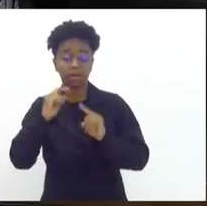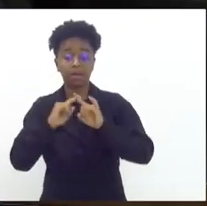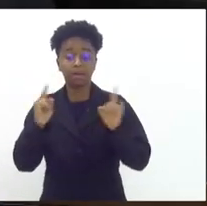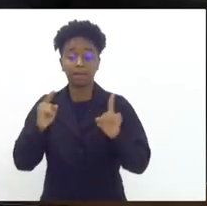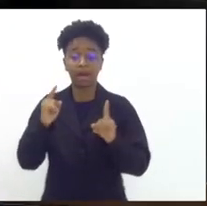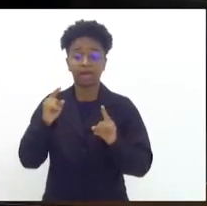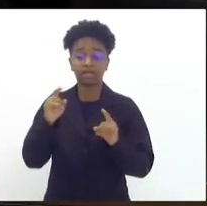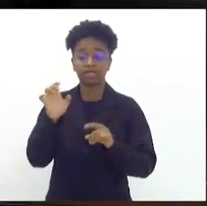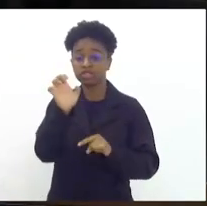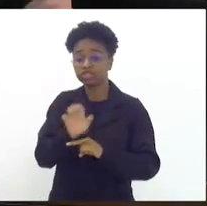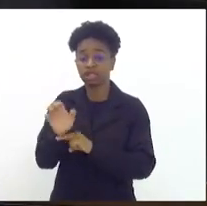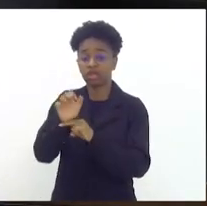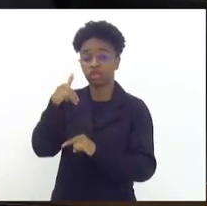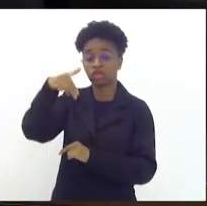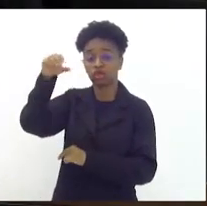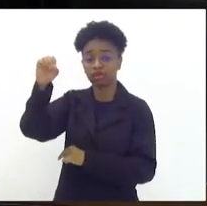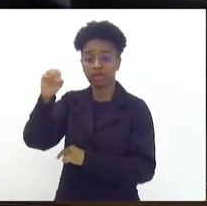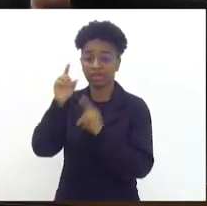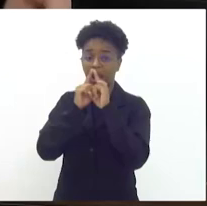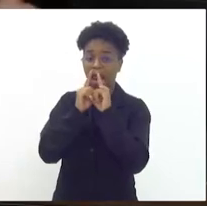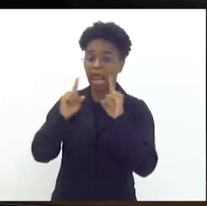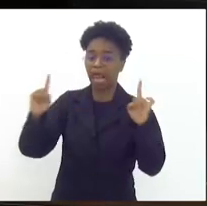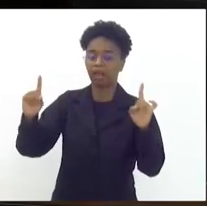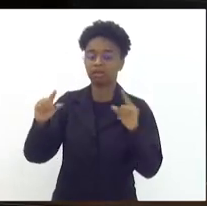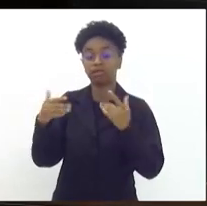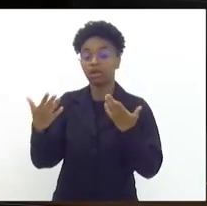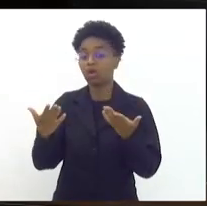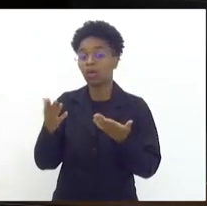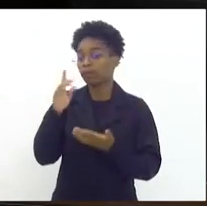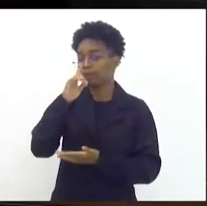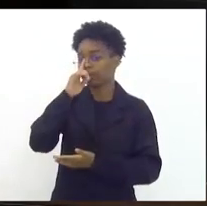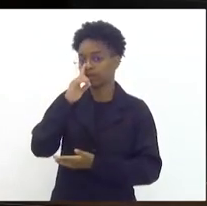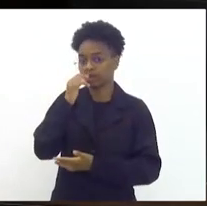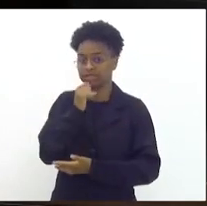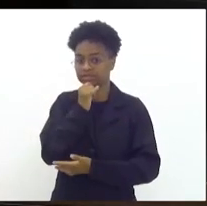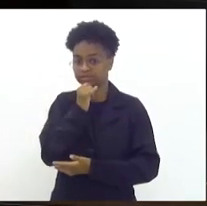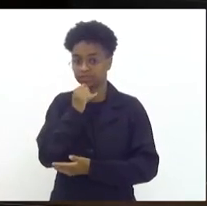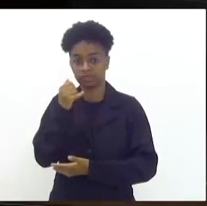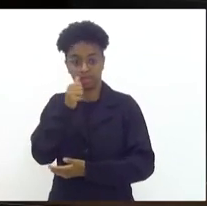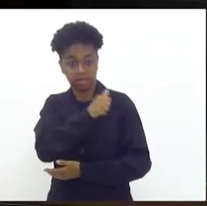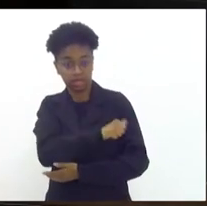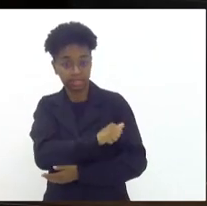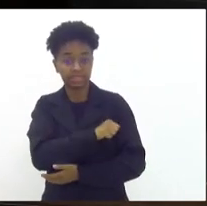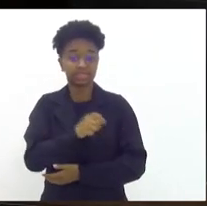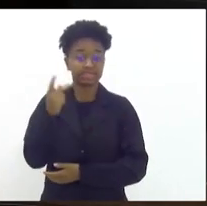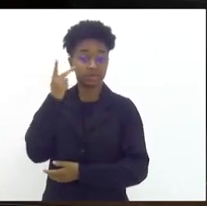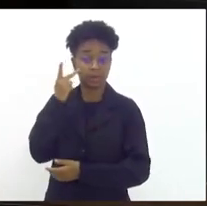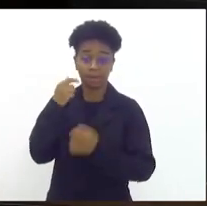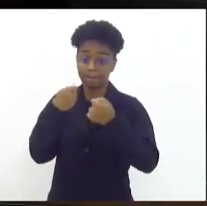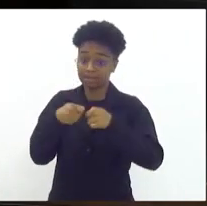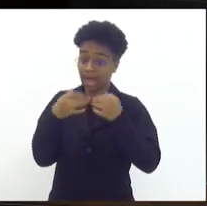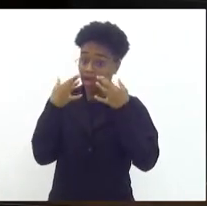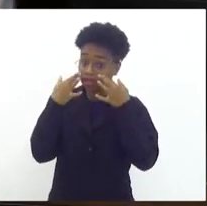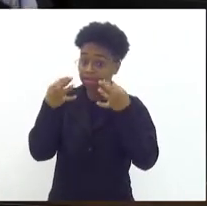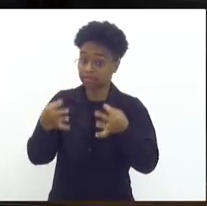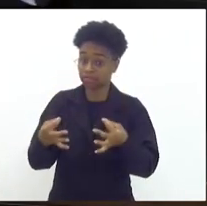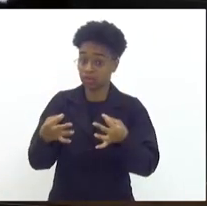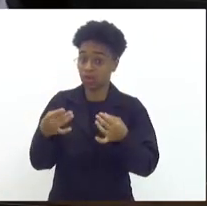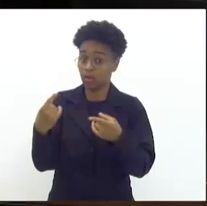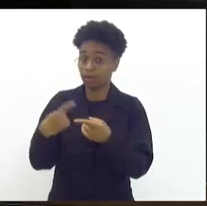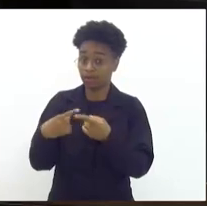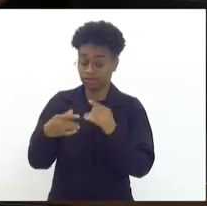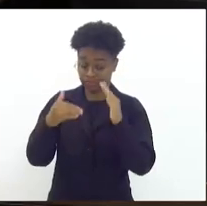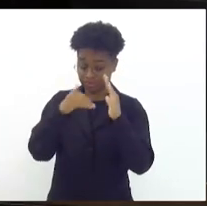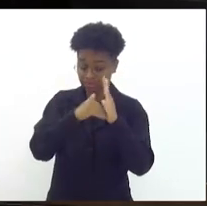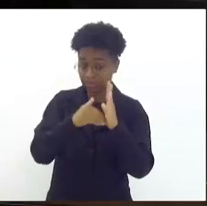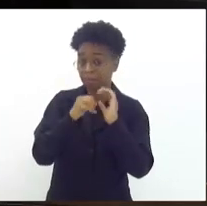qual é o risco que nós estamos vendo aqui e Rio de Janeiro São Paulo tem que ficar atentos a isso é que lá no Senado